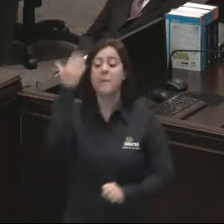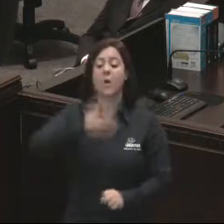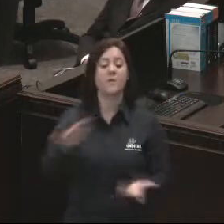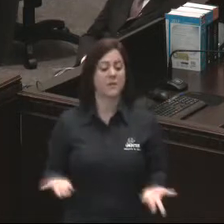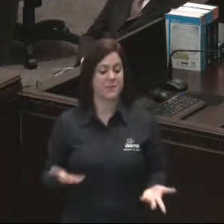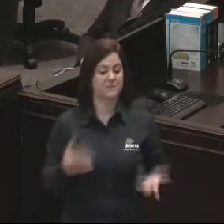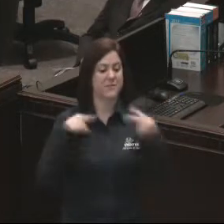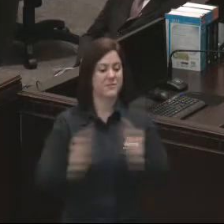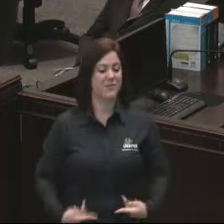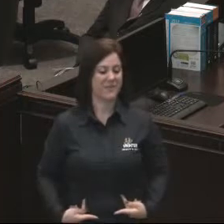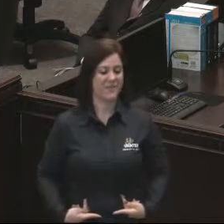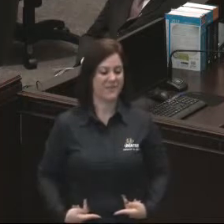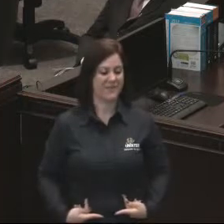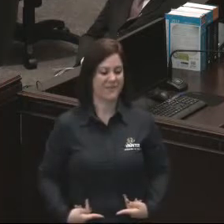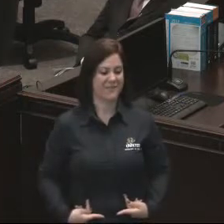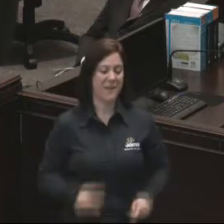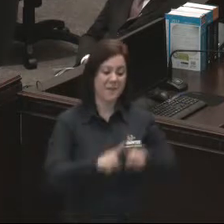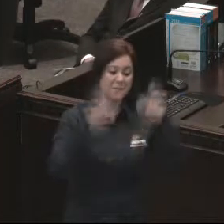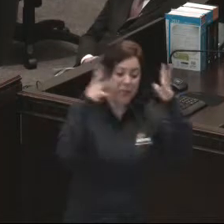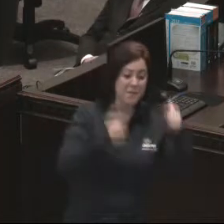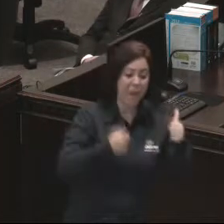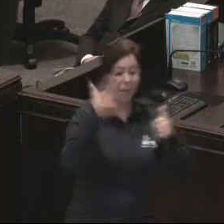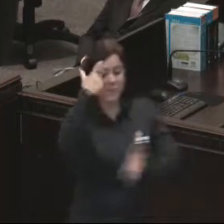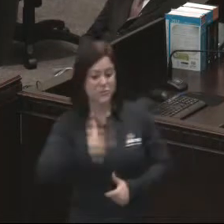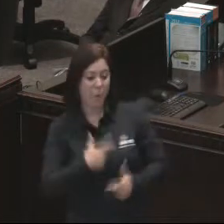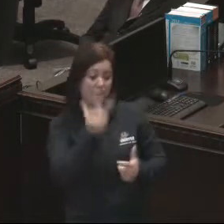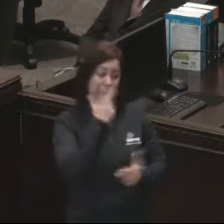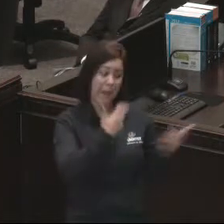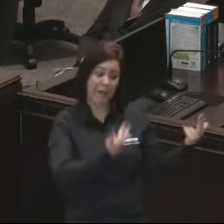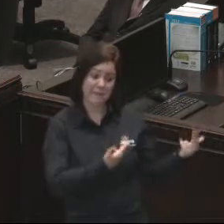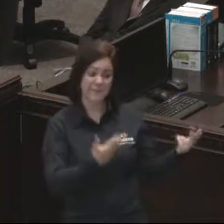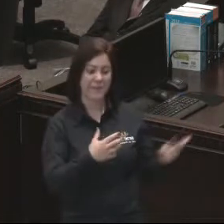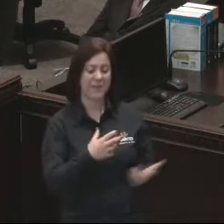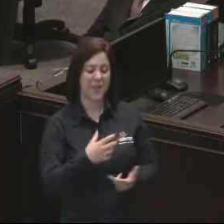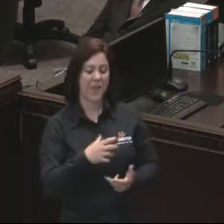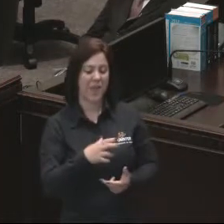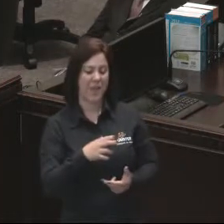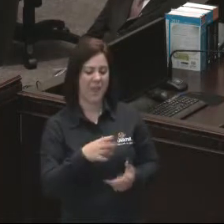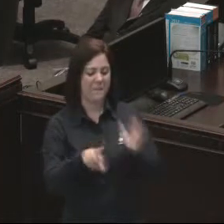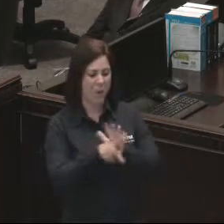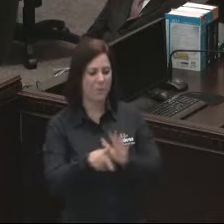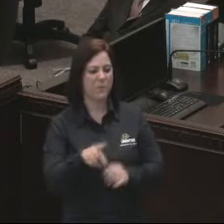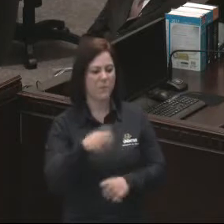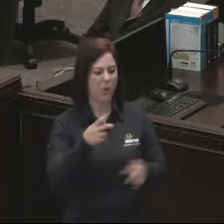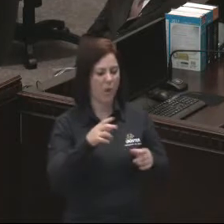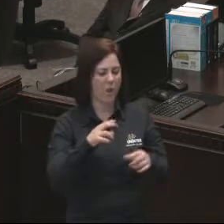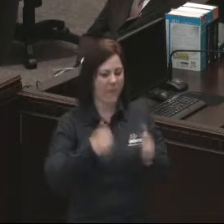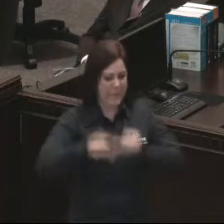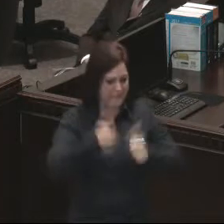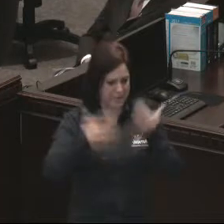neuroendócrino do animal e do homem é muito parecido. Então, a gente imagina que o que vai ocasionar num peixe vai ocasionar também no